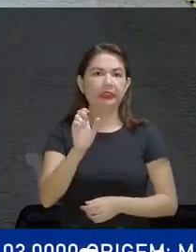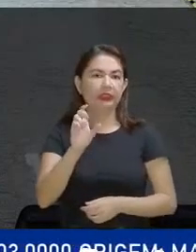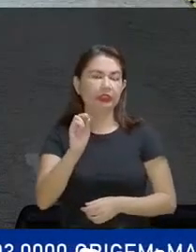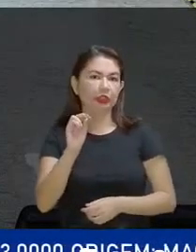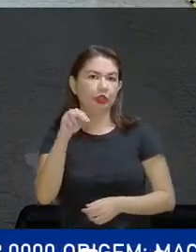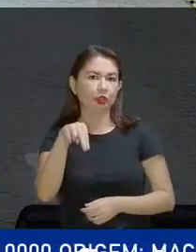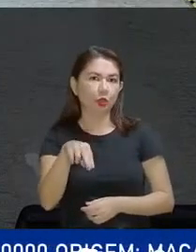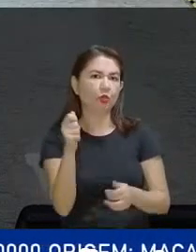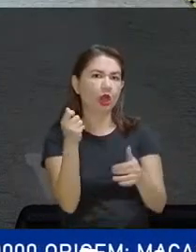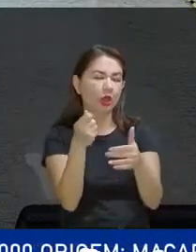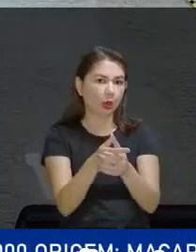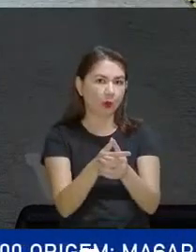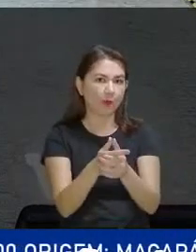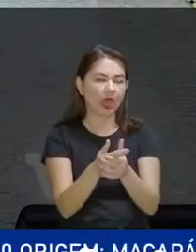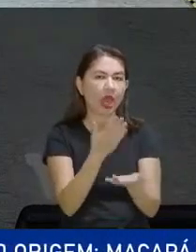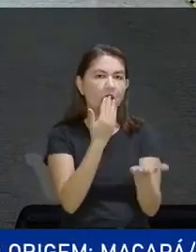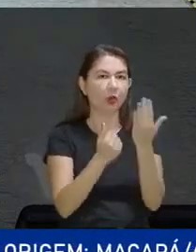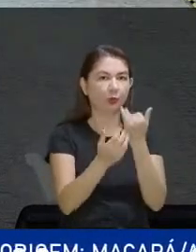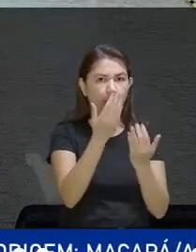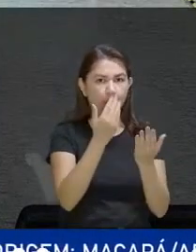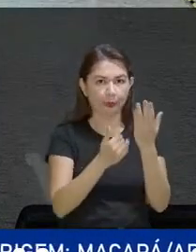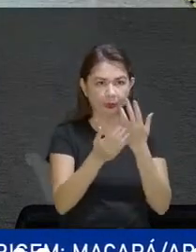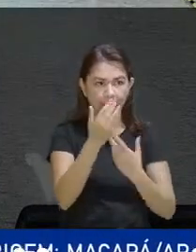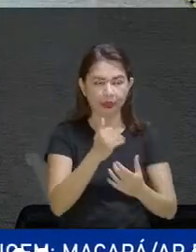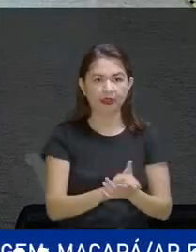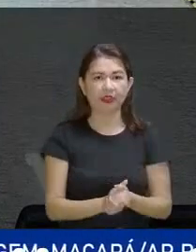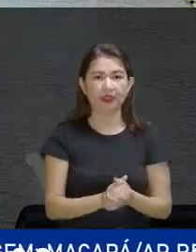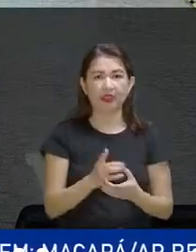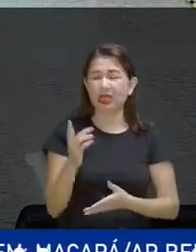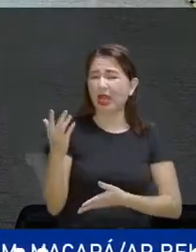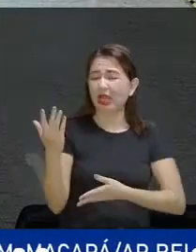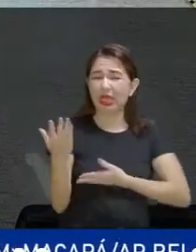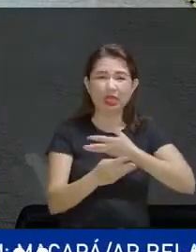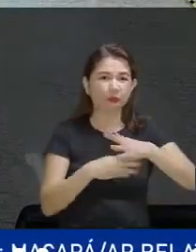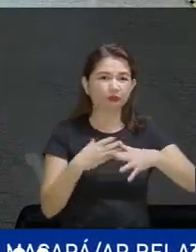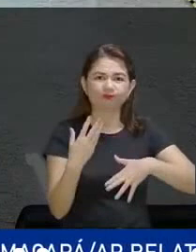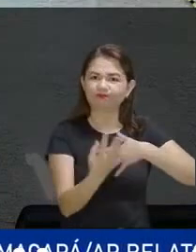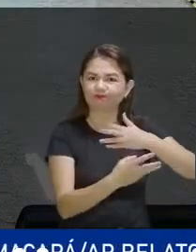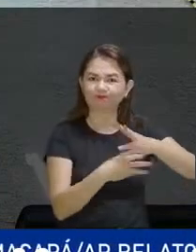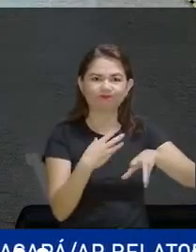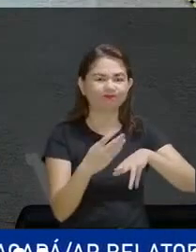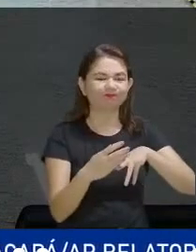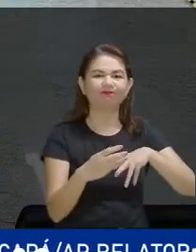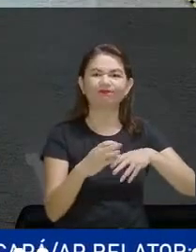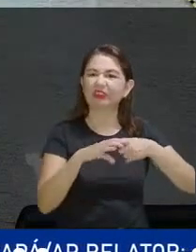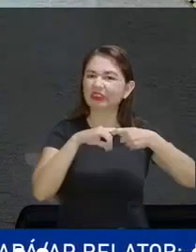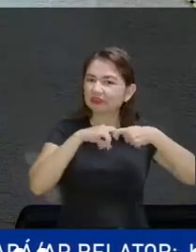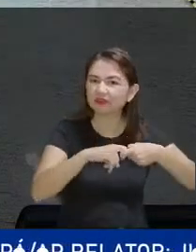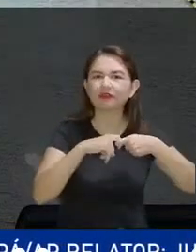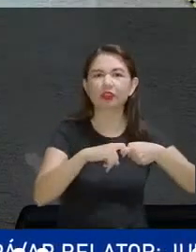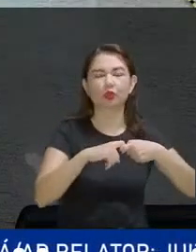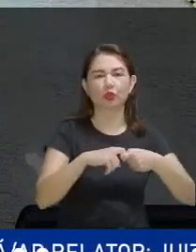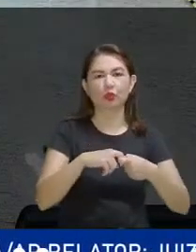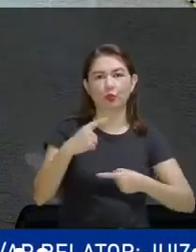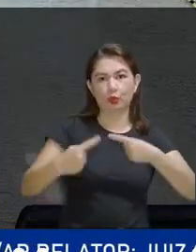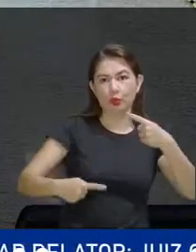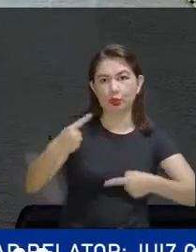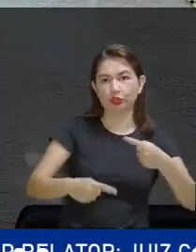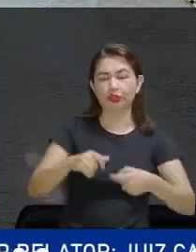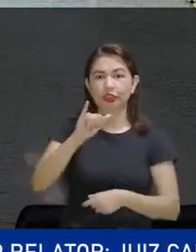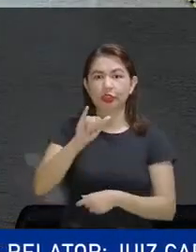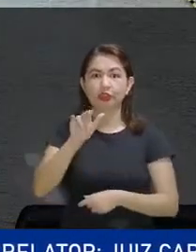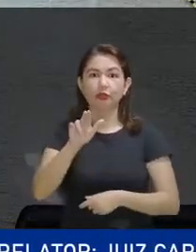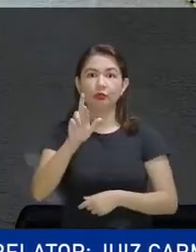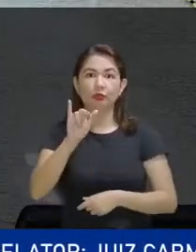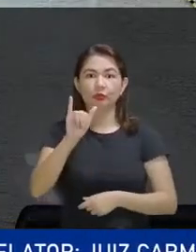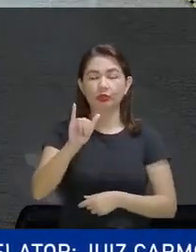para comprar esses alimentos. Lá ele é todo envolvido com esses políticos, porque o Yuri saiu dele